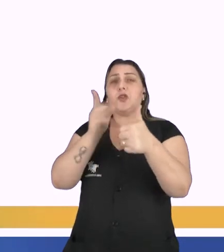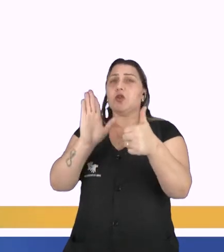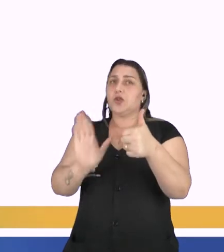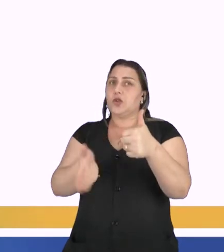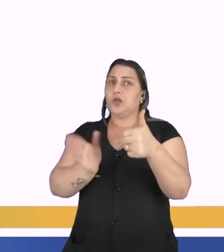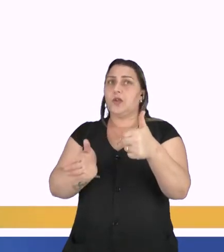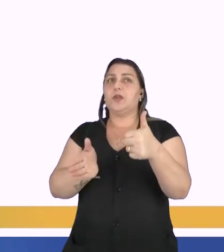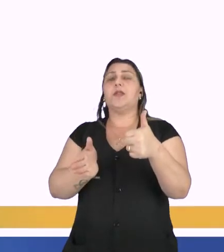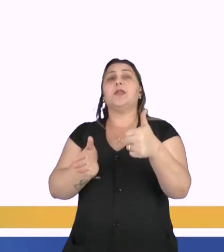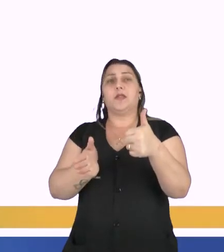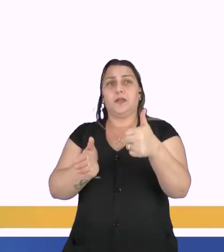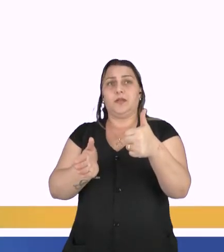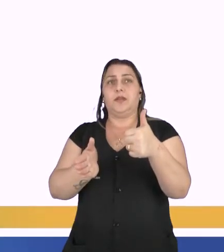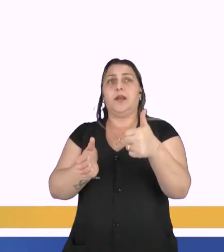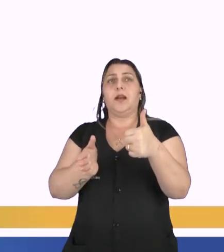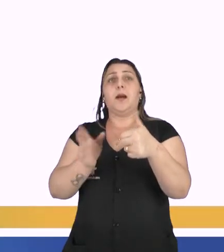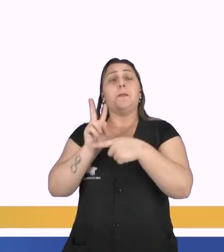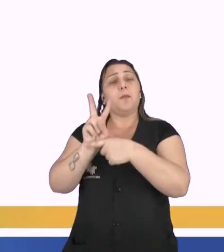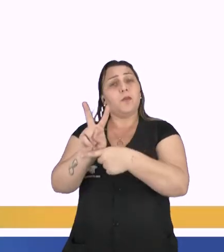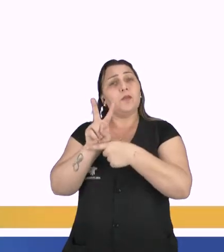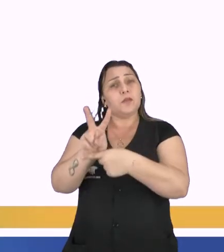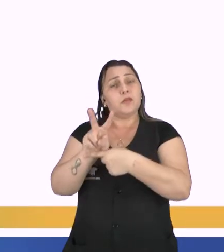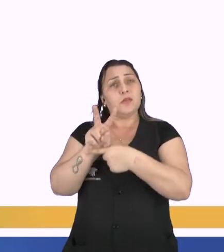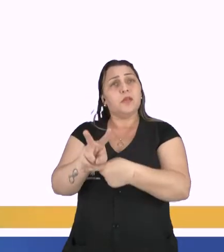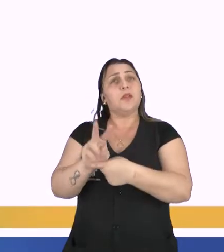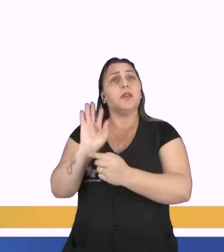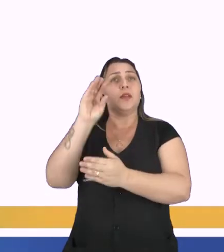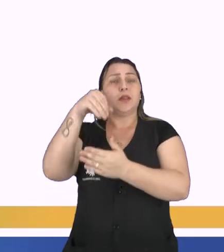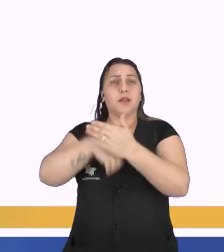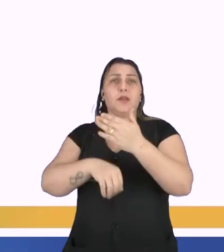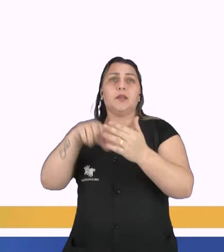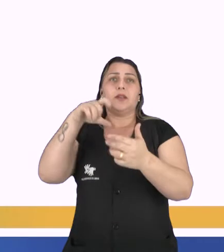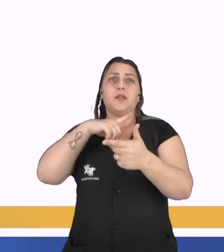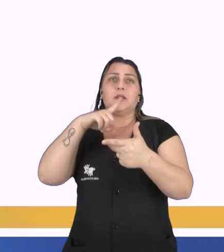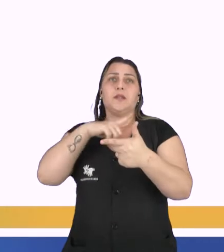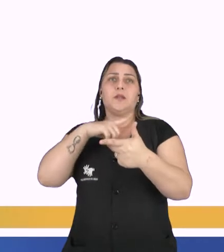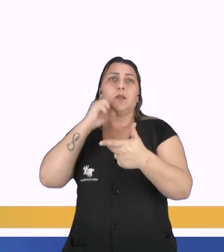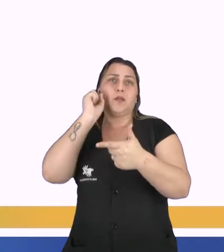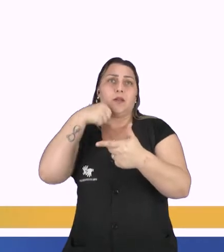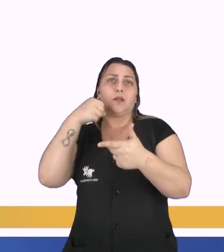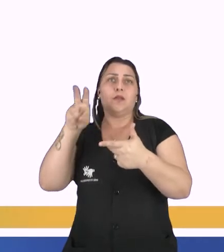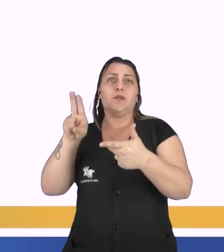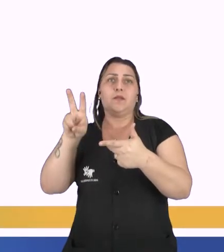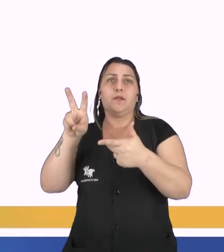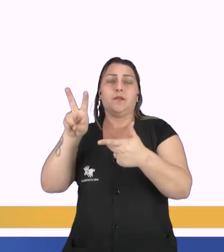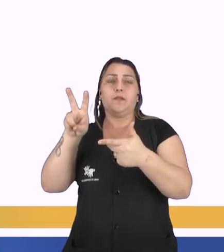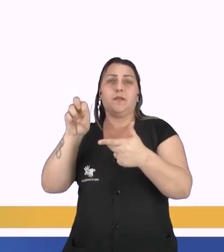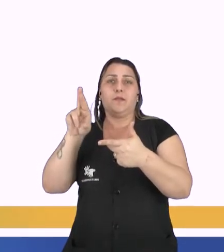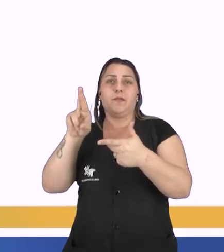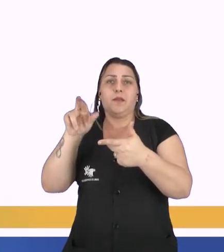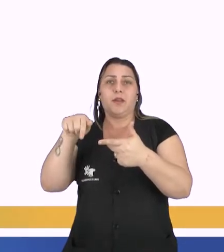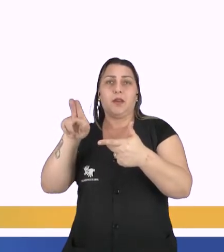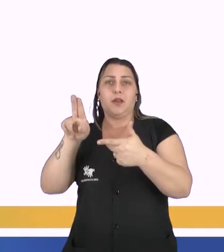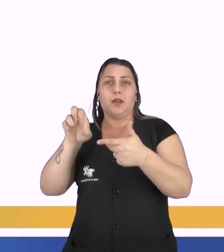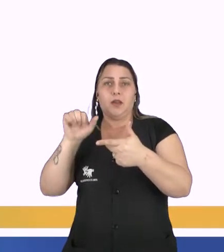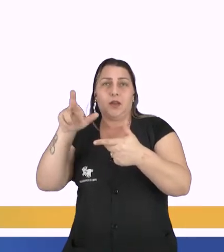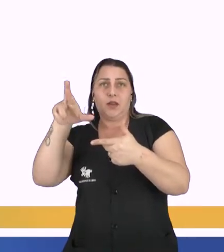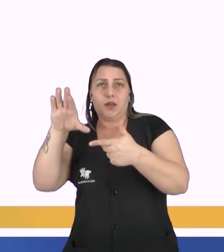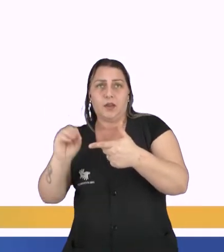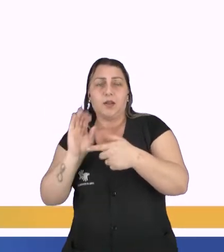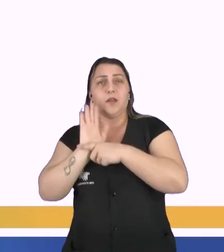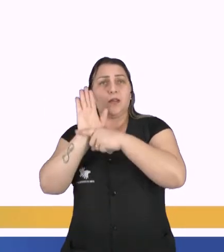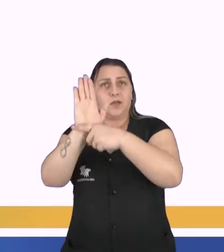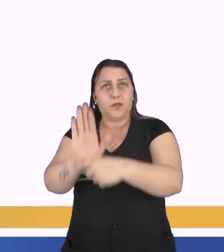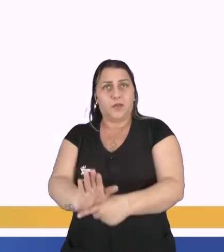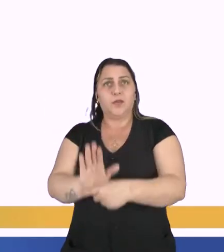já diz, né? É uma regência provisória. Dentro dela, nós teremos o senador Vergueiro, né?